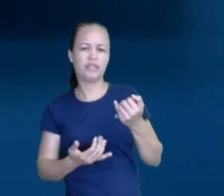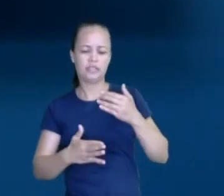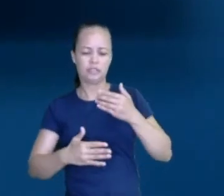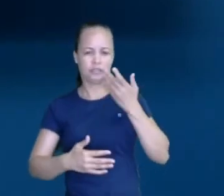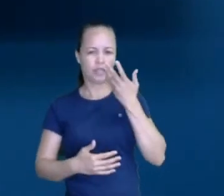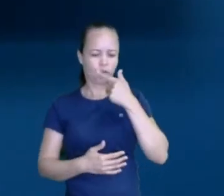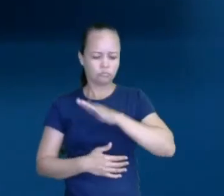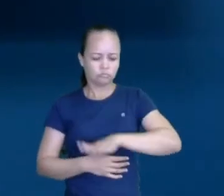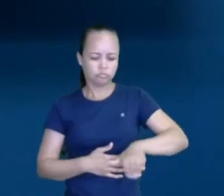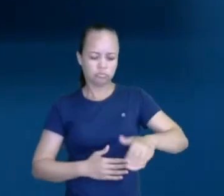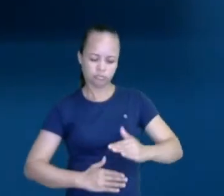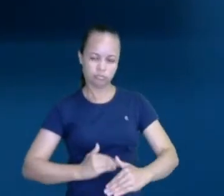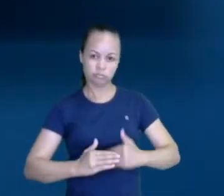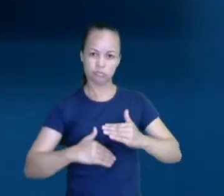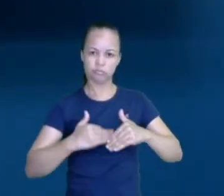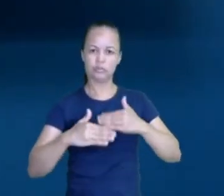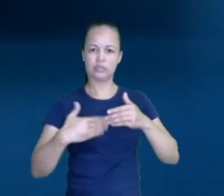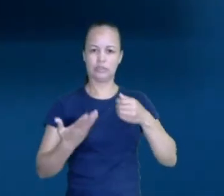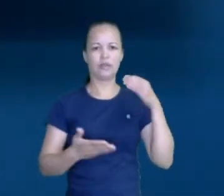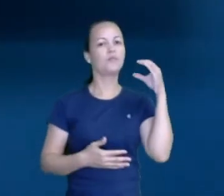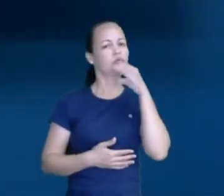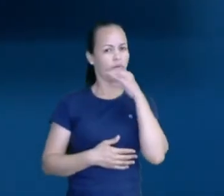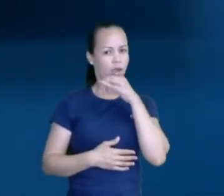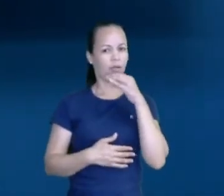sua infância, porque ela passa muito rápido.